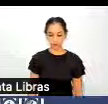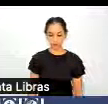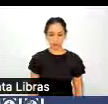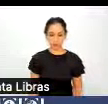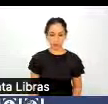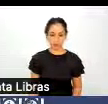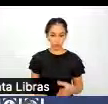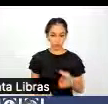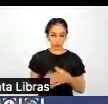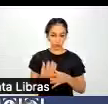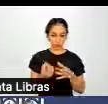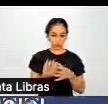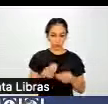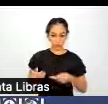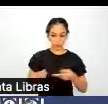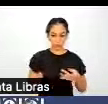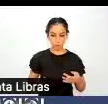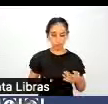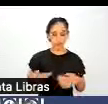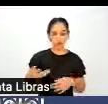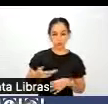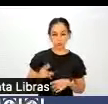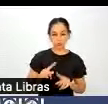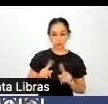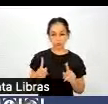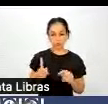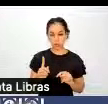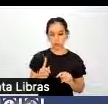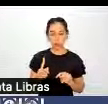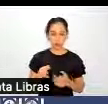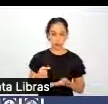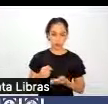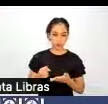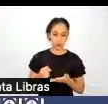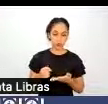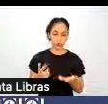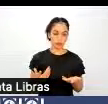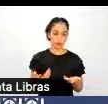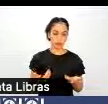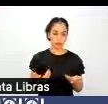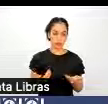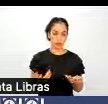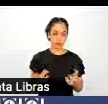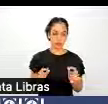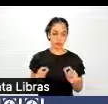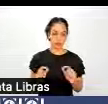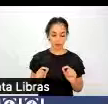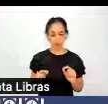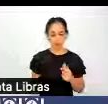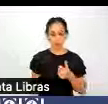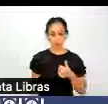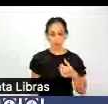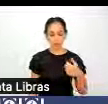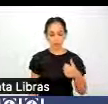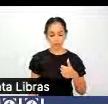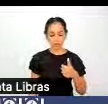distribuição de fluxos, né? Não baseado na grelha de 113 por 113,